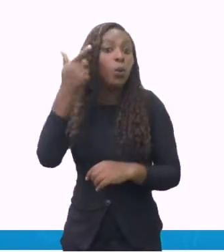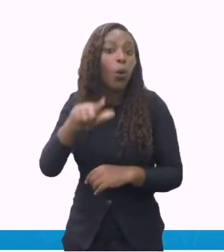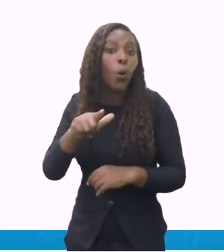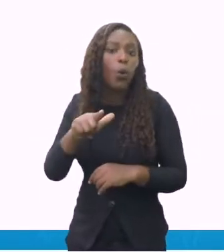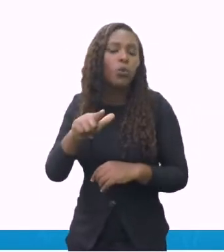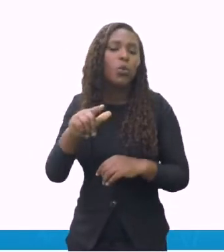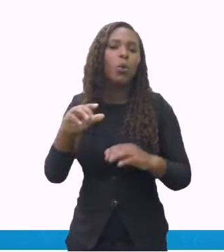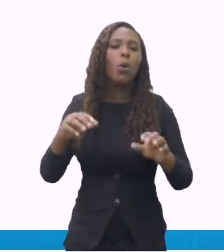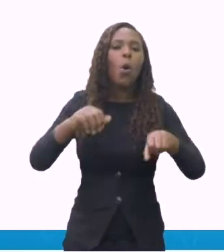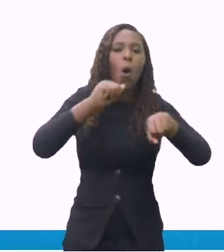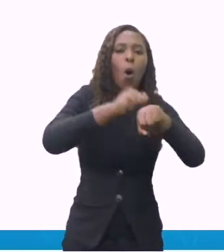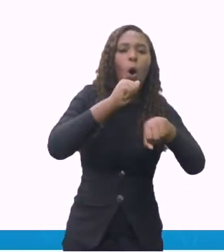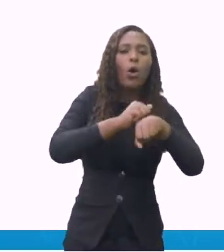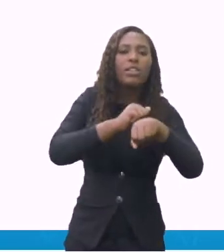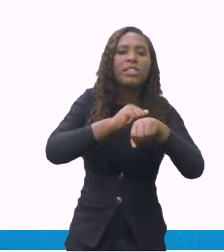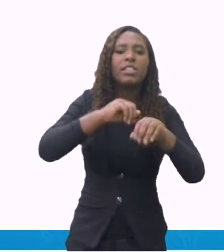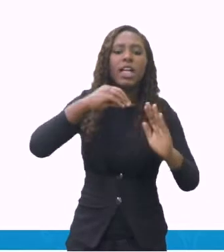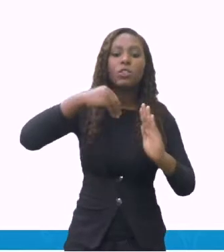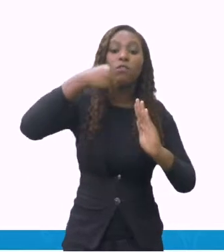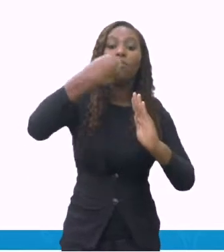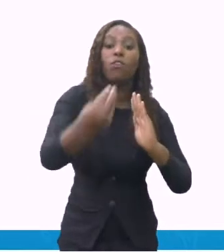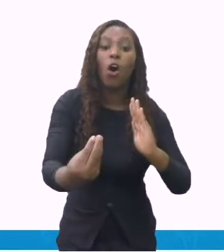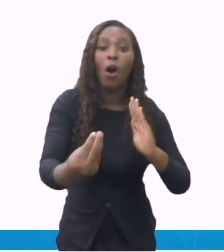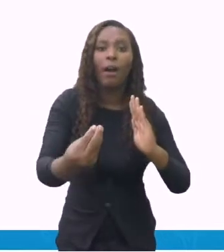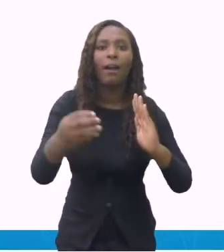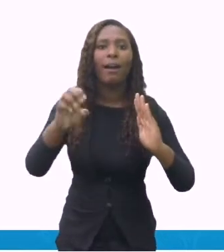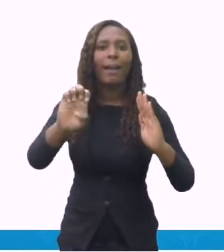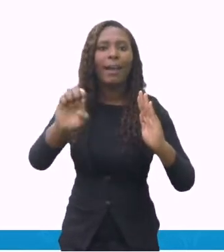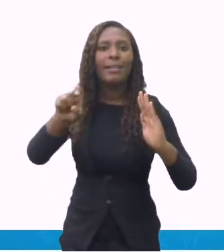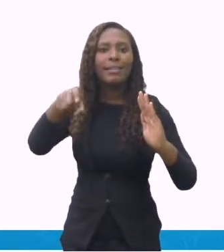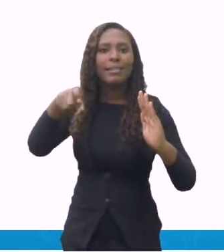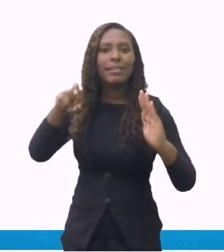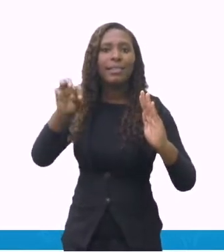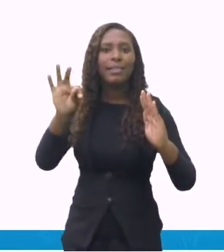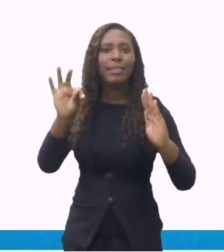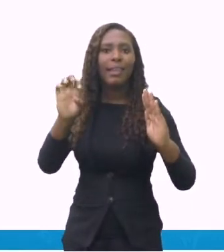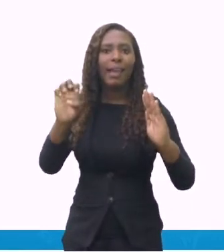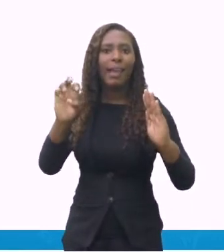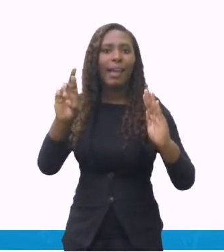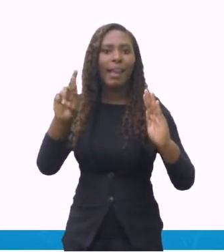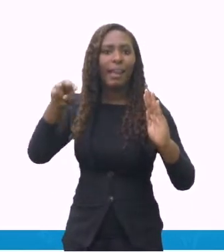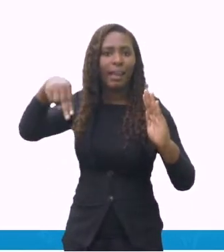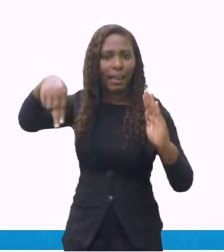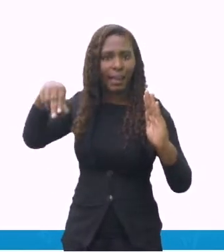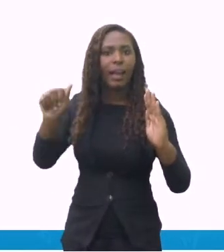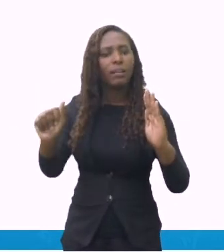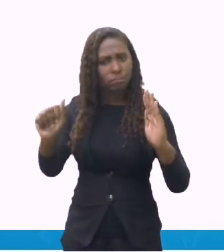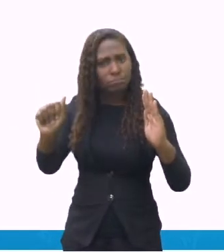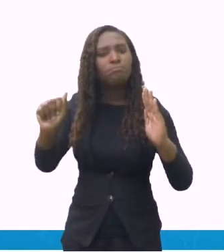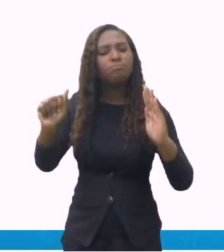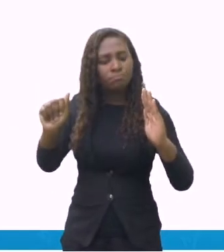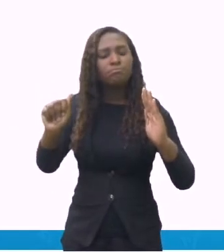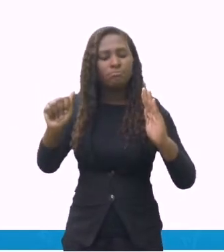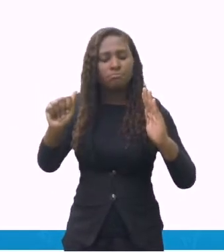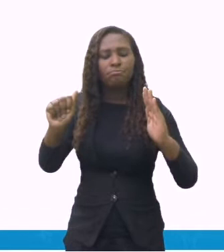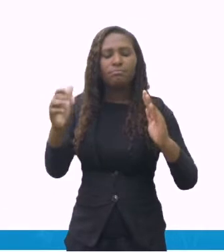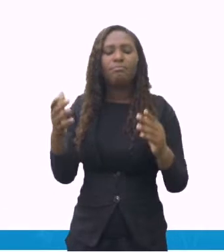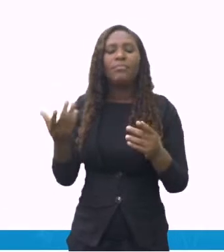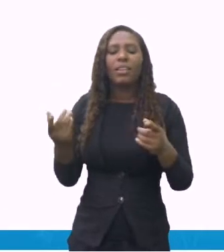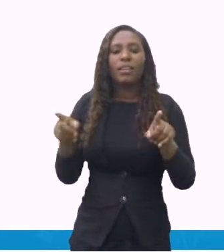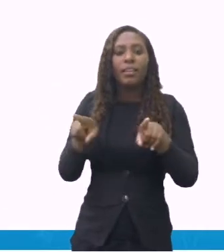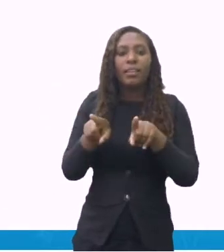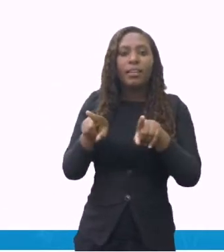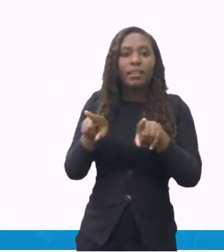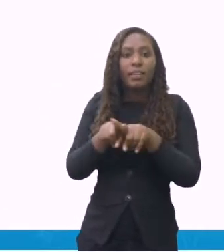Externo, exterior. E aí, outro tipo de rocha que não se conteve já